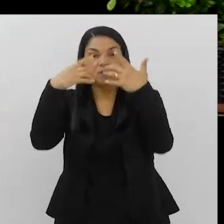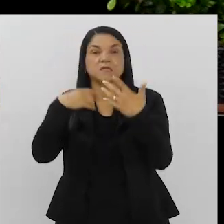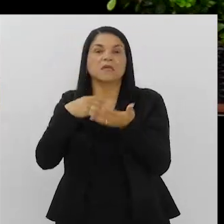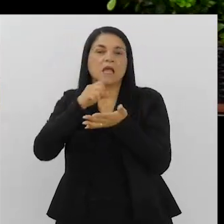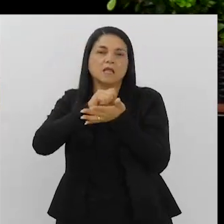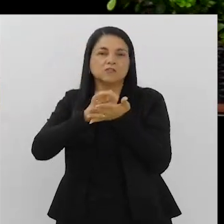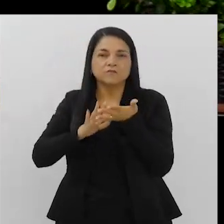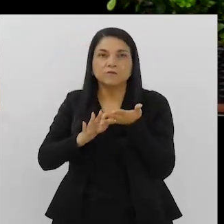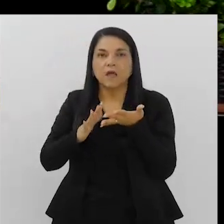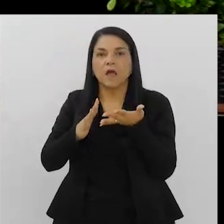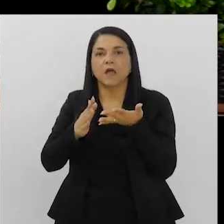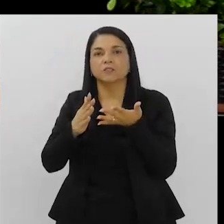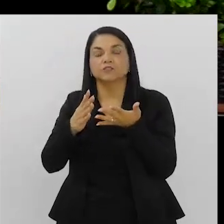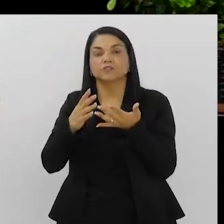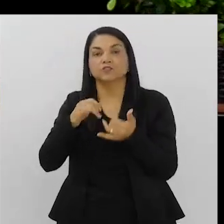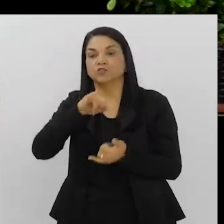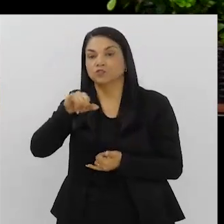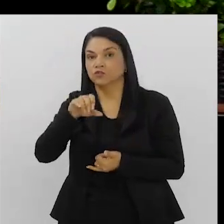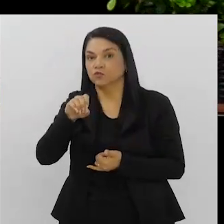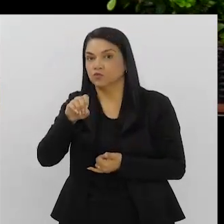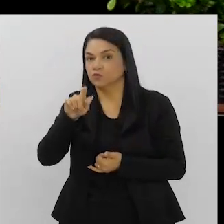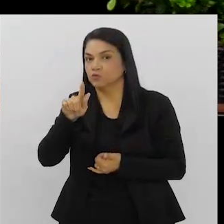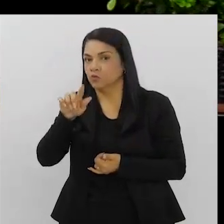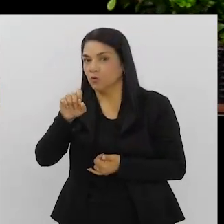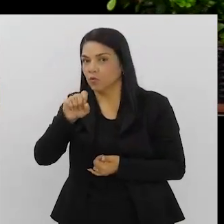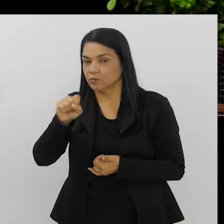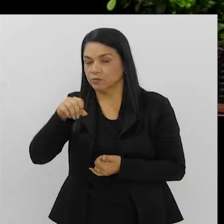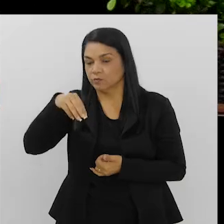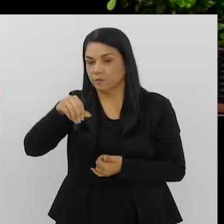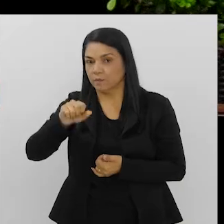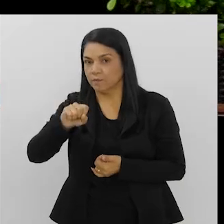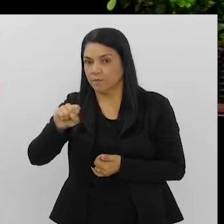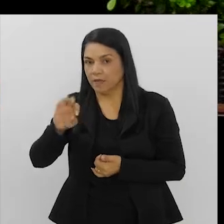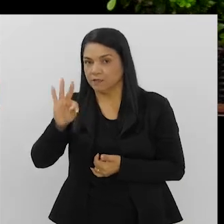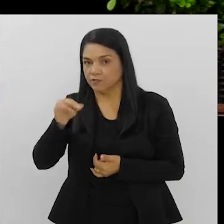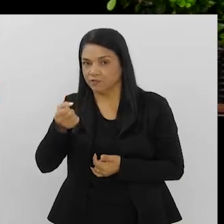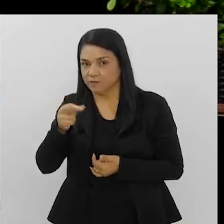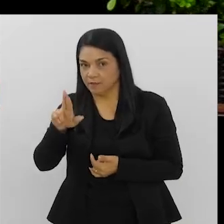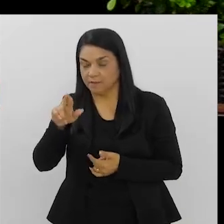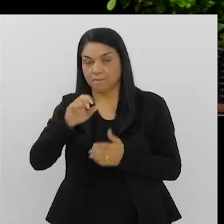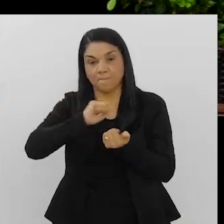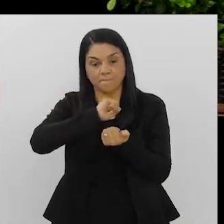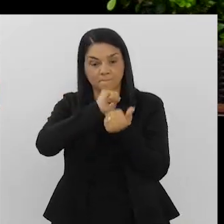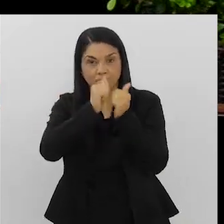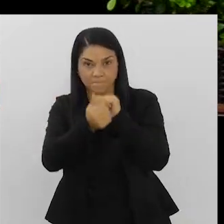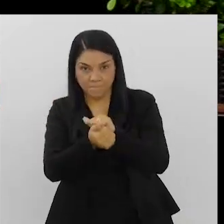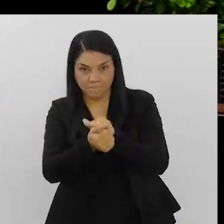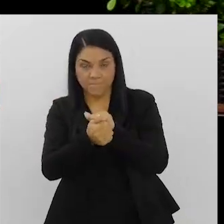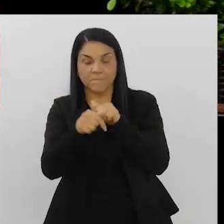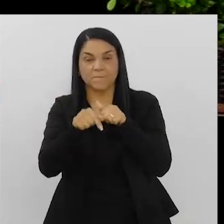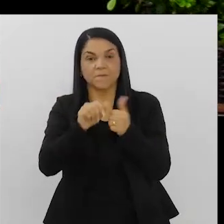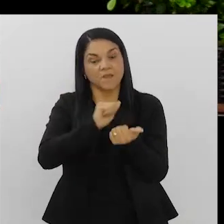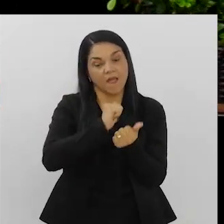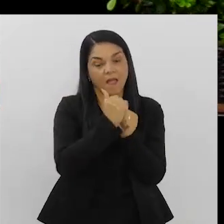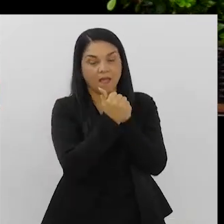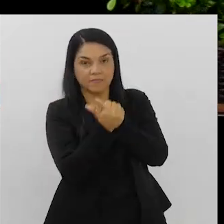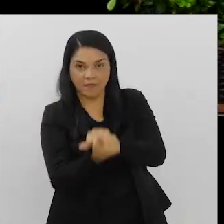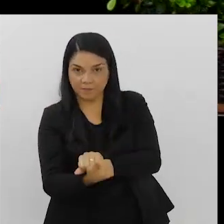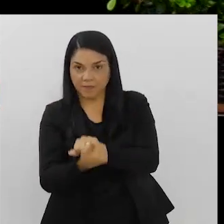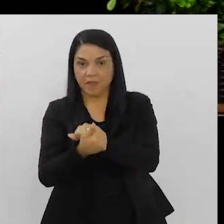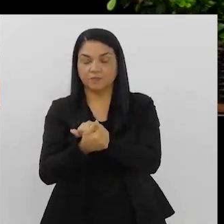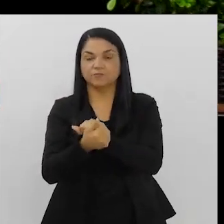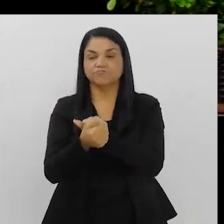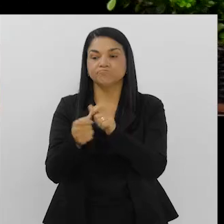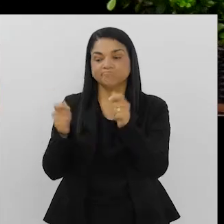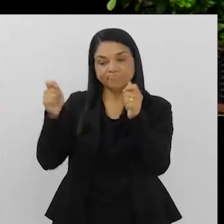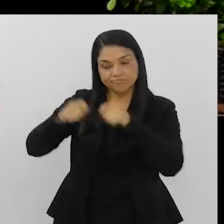temos atividades, os jogos master, que são jogos esportivos adaptados para a capacidade,